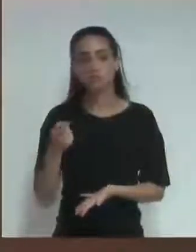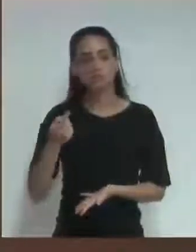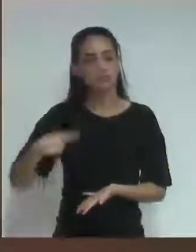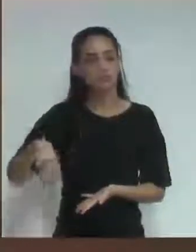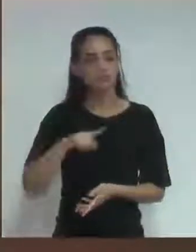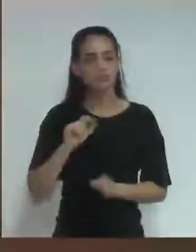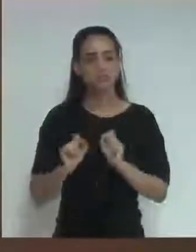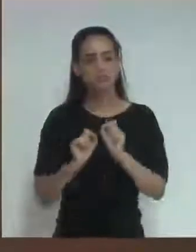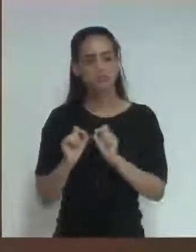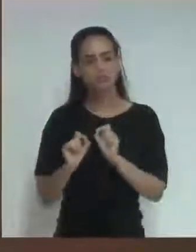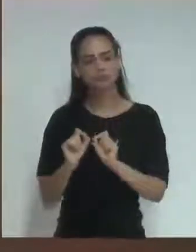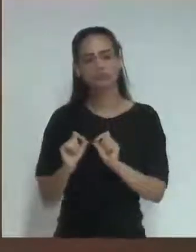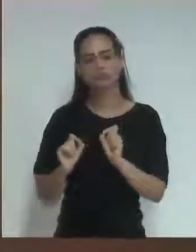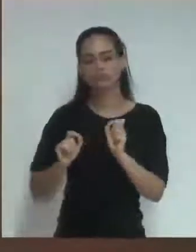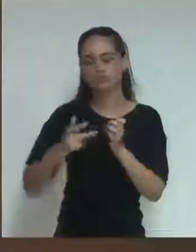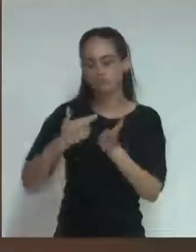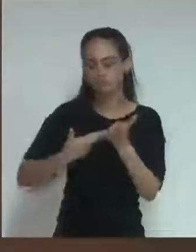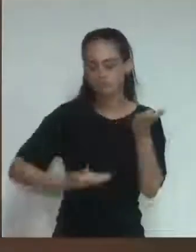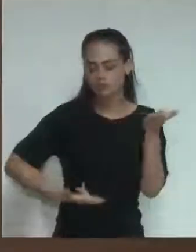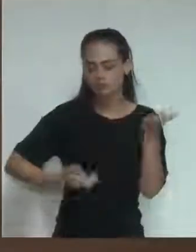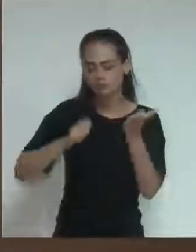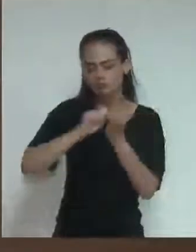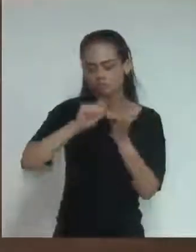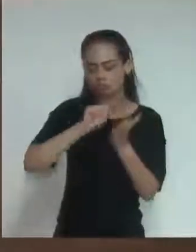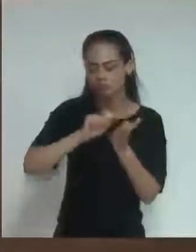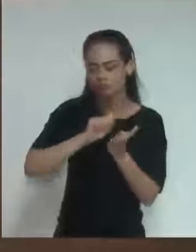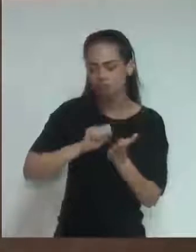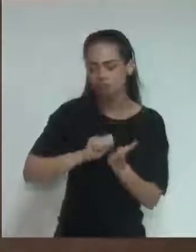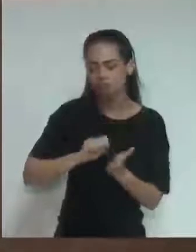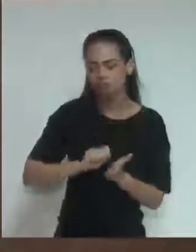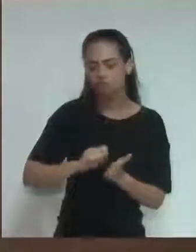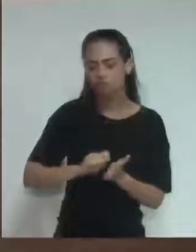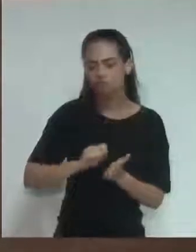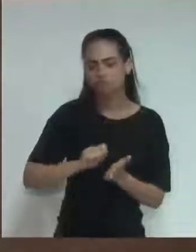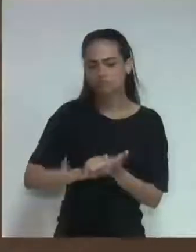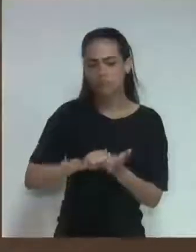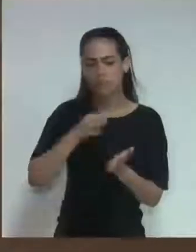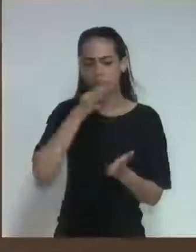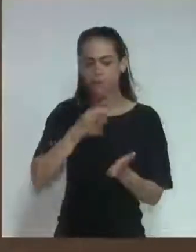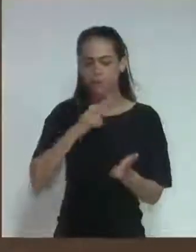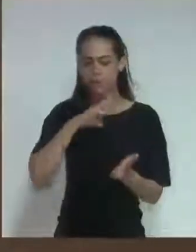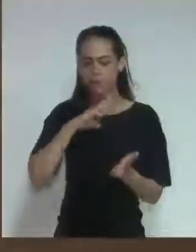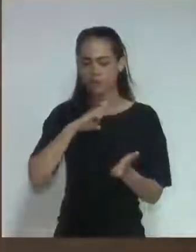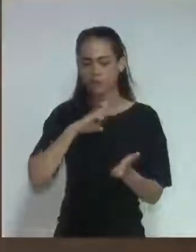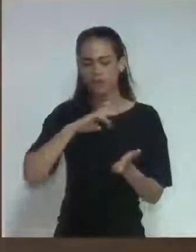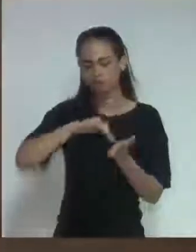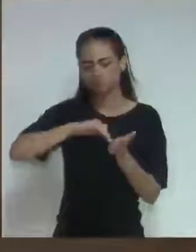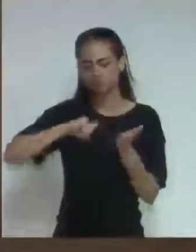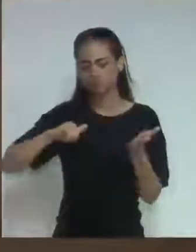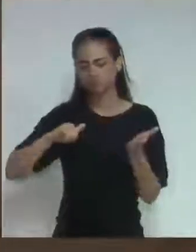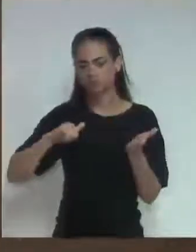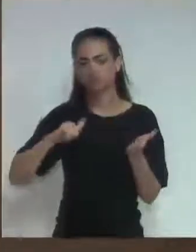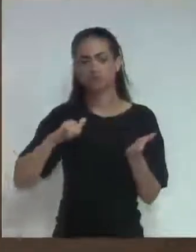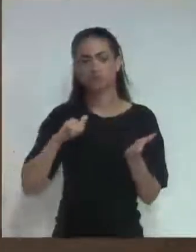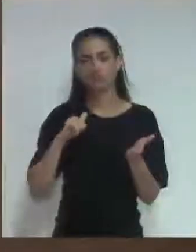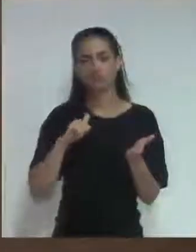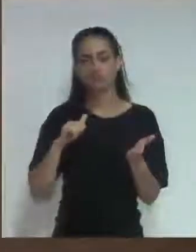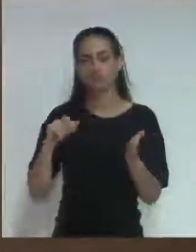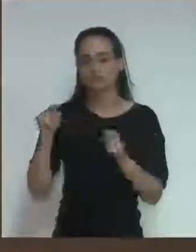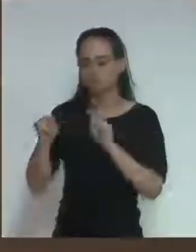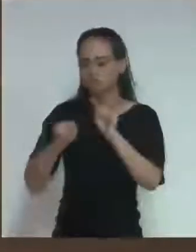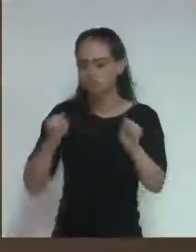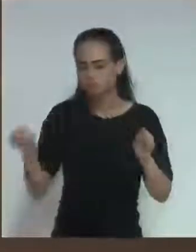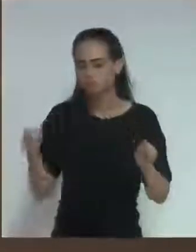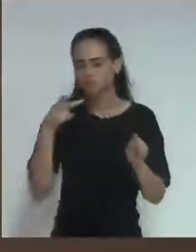construiu um relatório procurando ser o mais imparcial possível. Todos poderem falar, mas eu queria que concluísse para a criação de